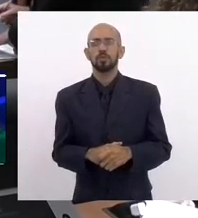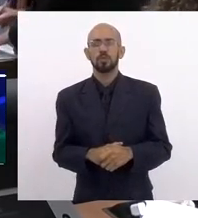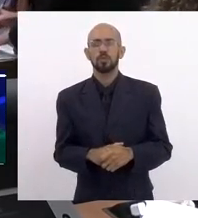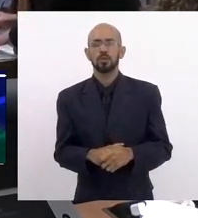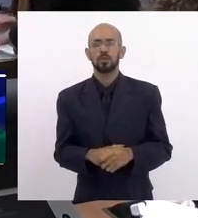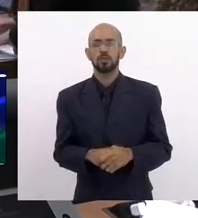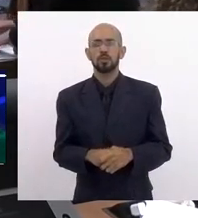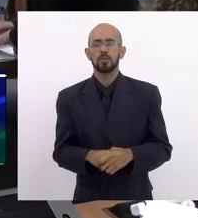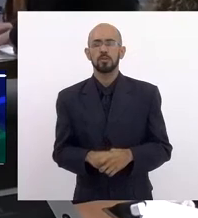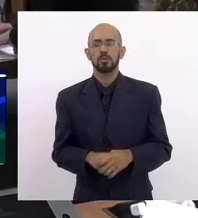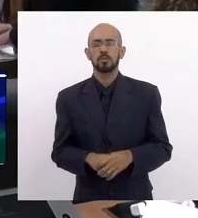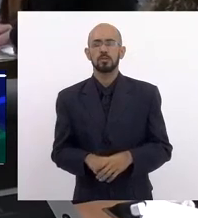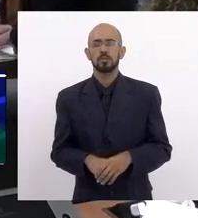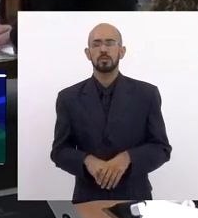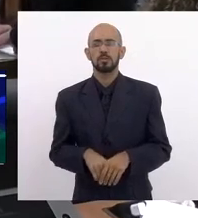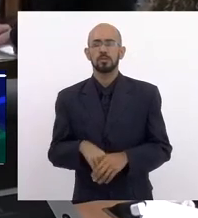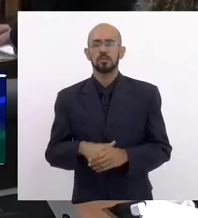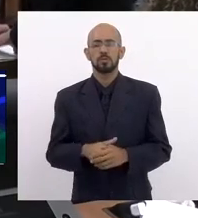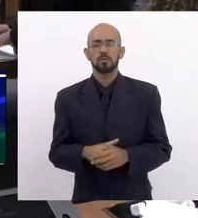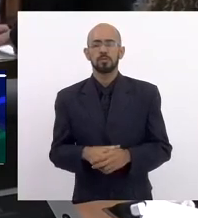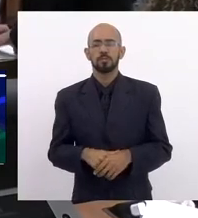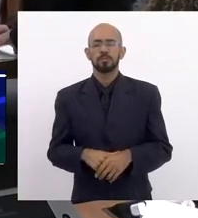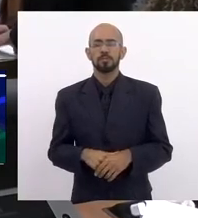É verdade.